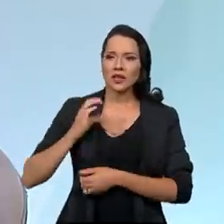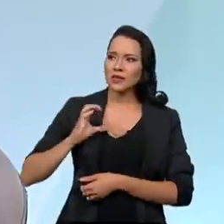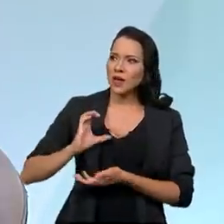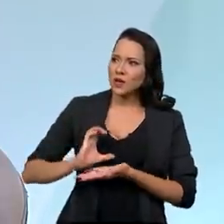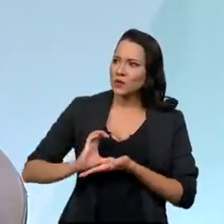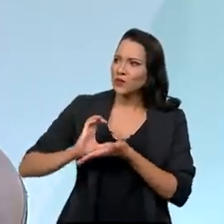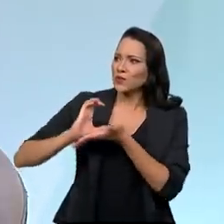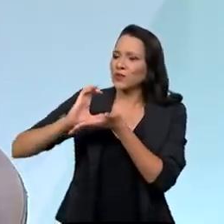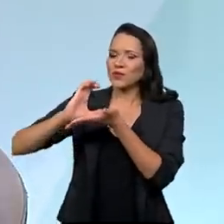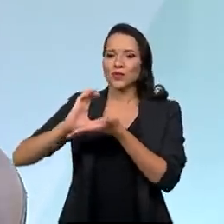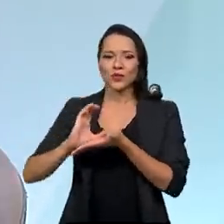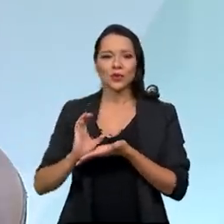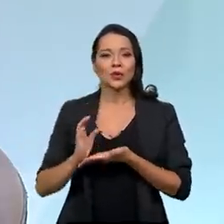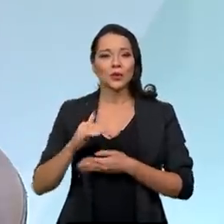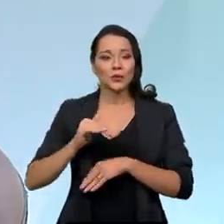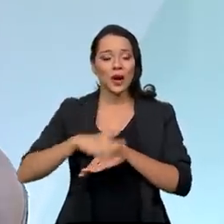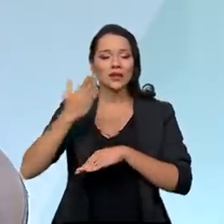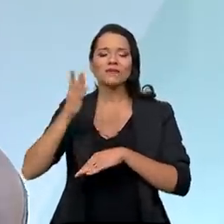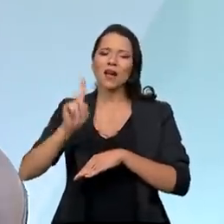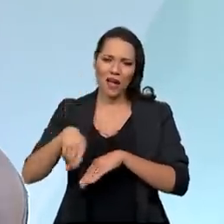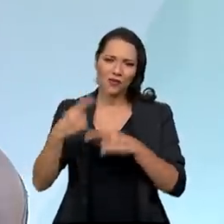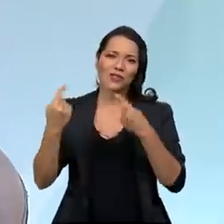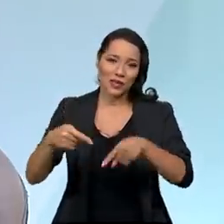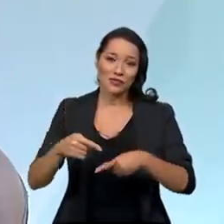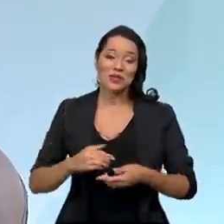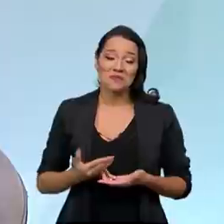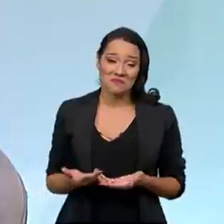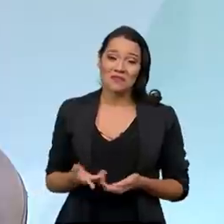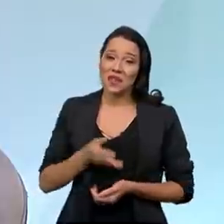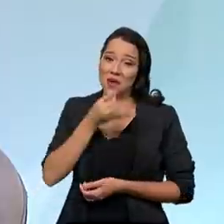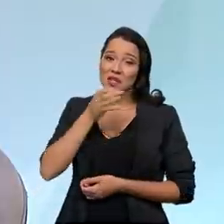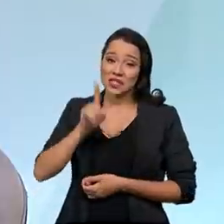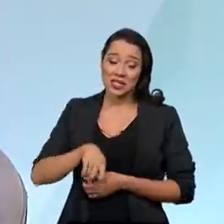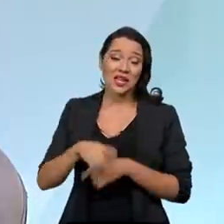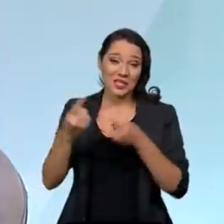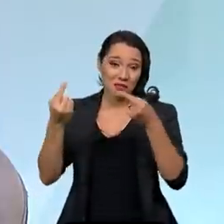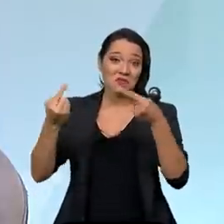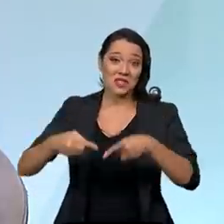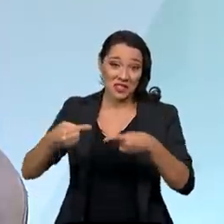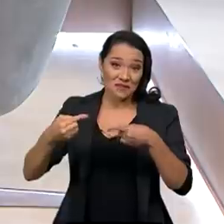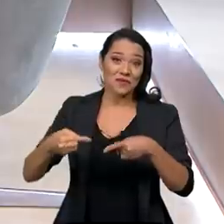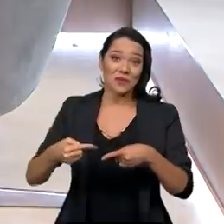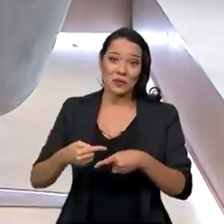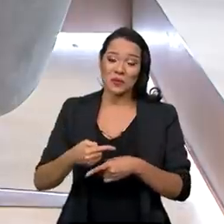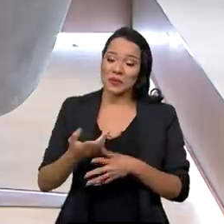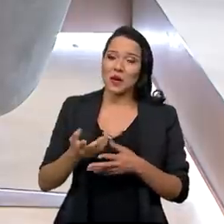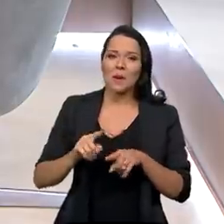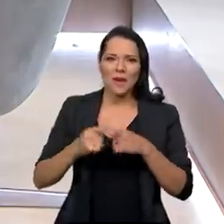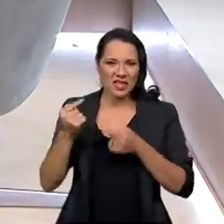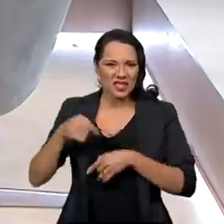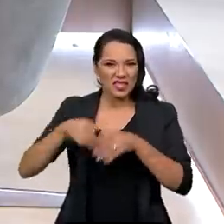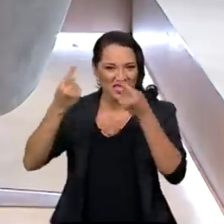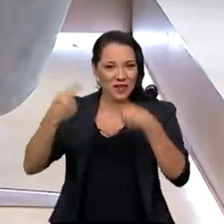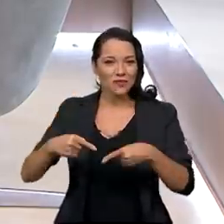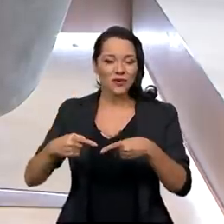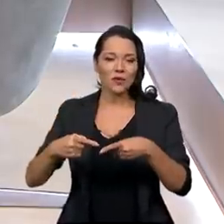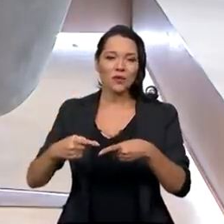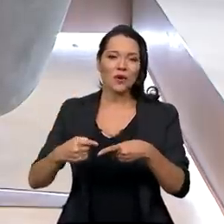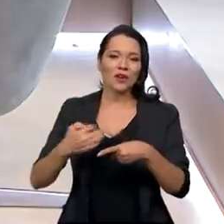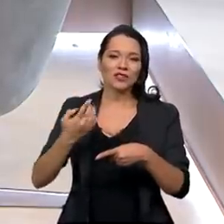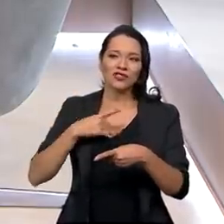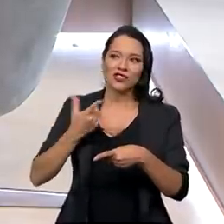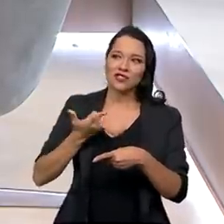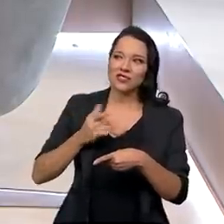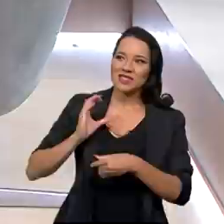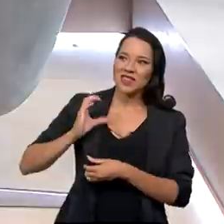ciência e é um desafio, Paulo. Eu acho que é um grande desafio, mas esse desafio de